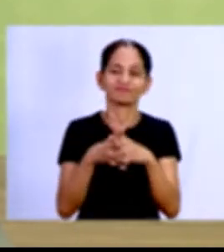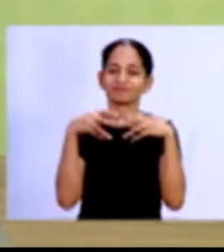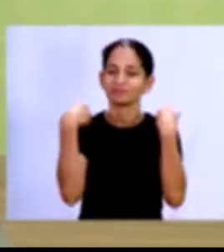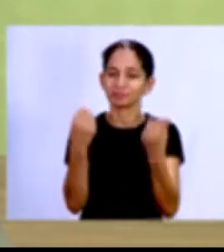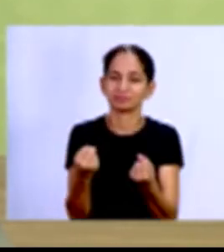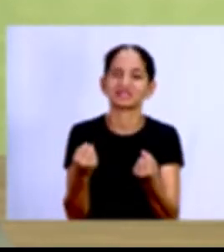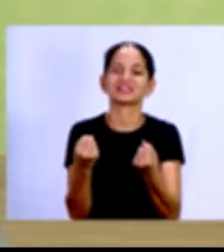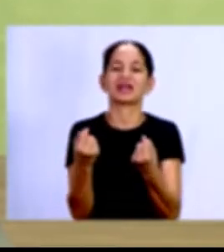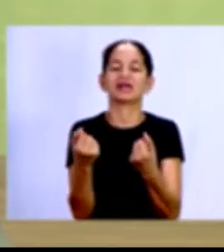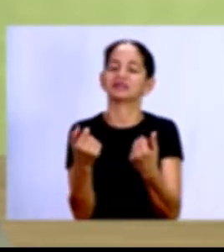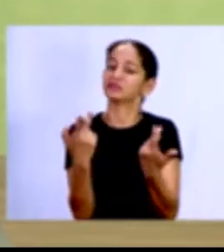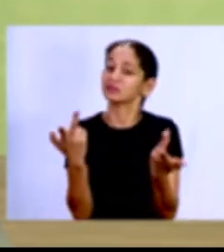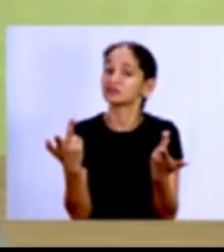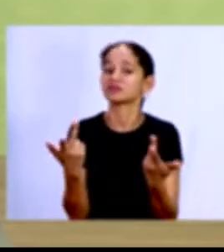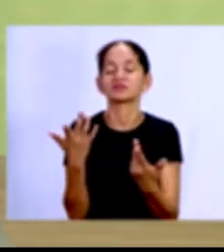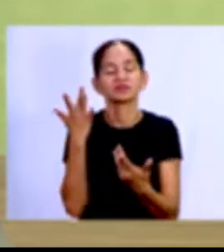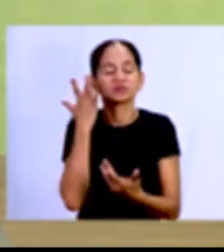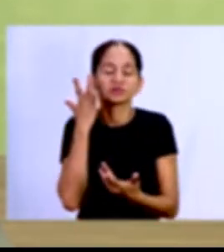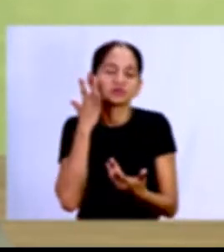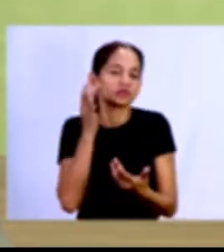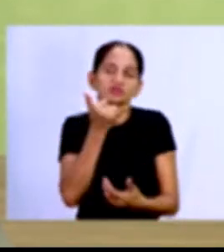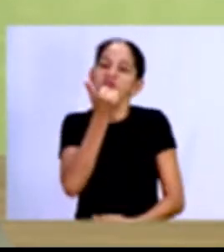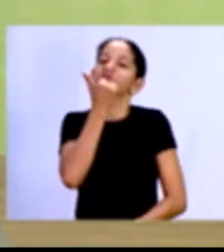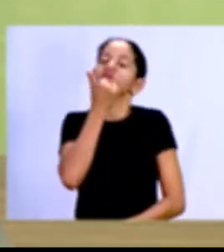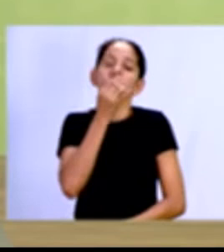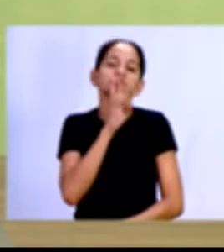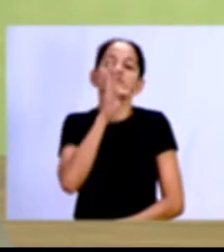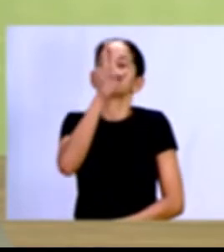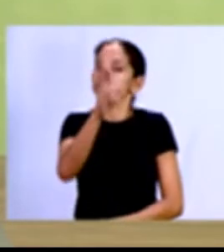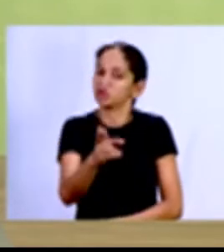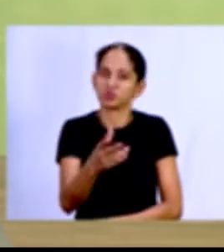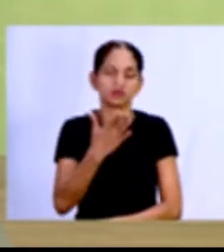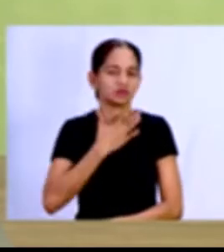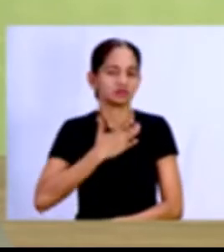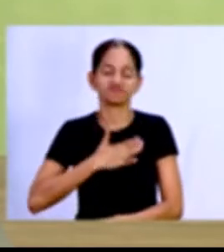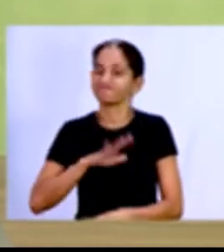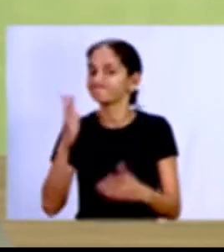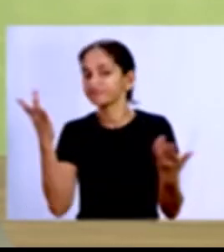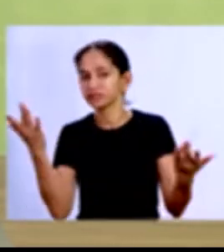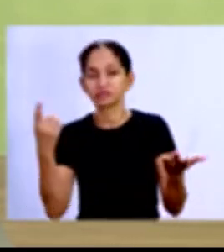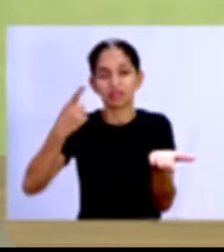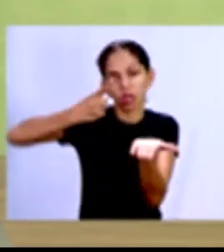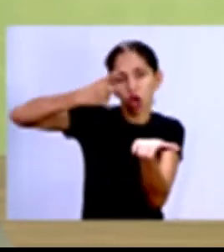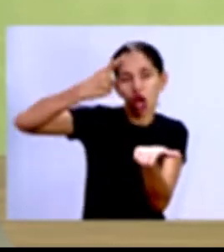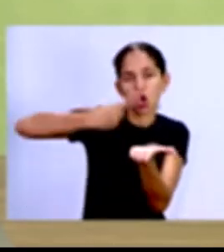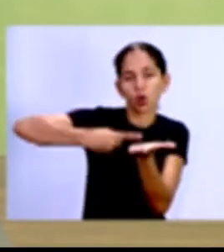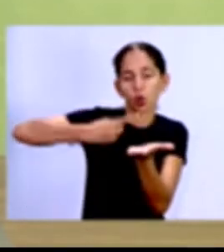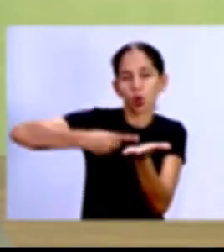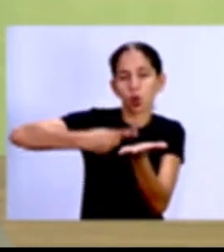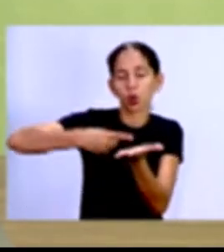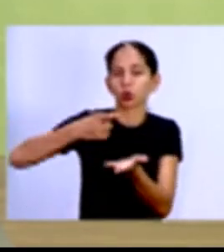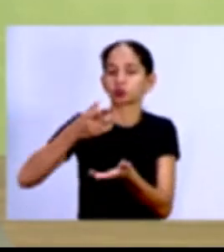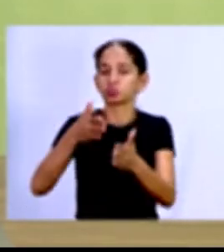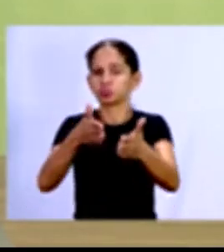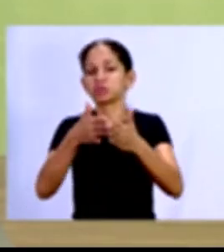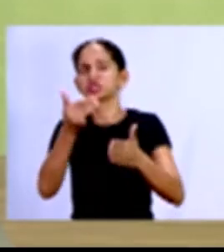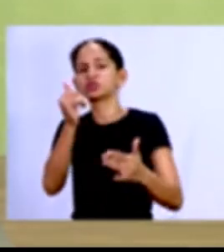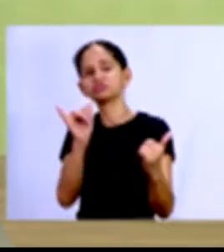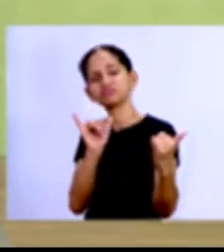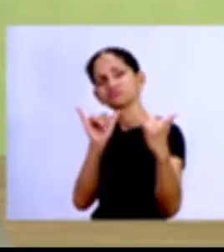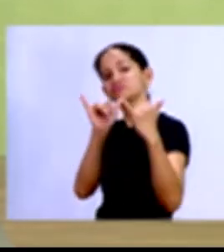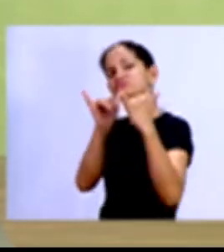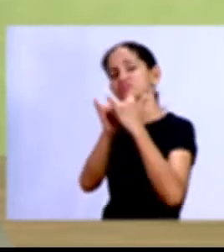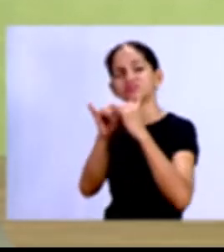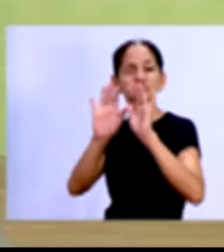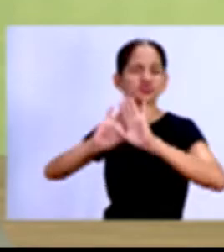aí eu não sei responder agora o que foi acordado, o que foi feito. Eu lembro que os Estados Unidos pediu desculpa, essas coisas,